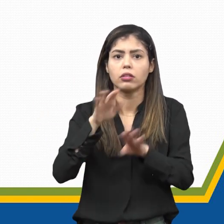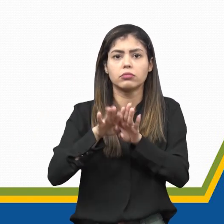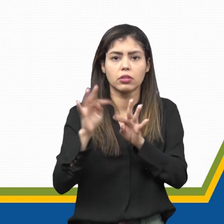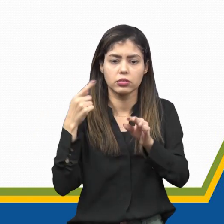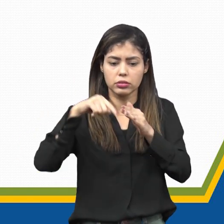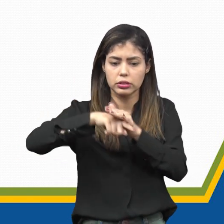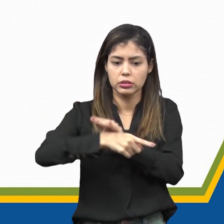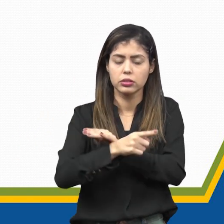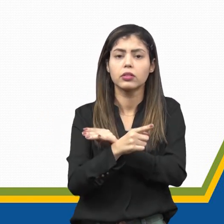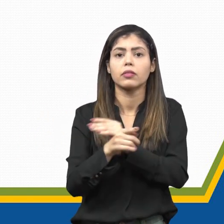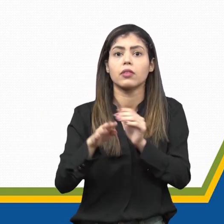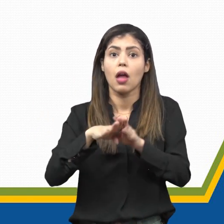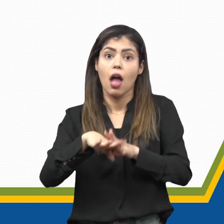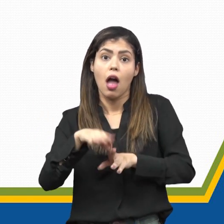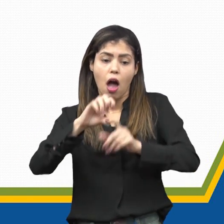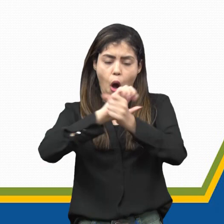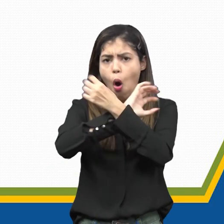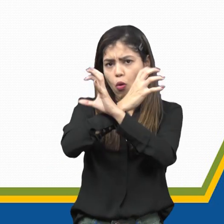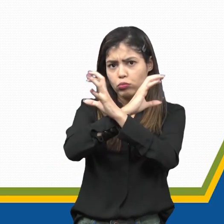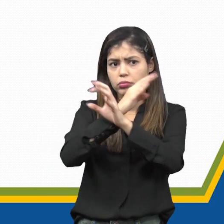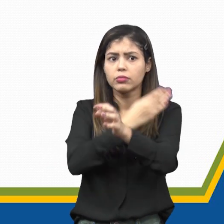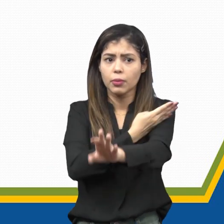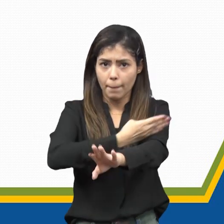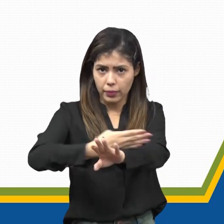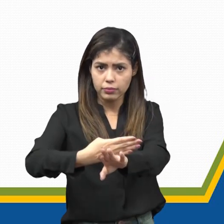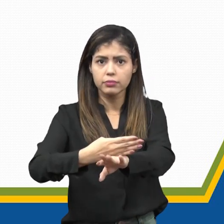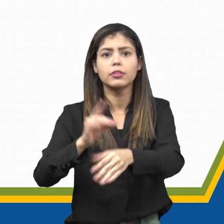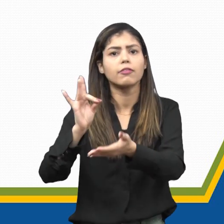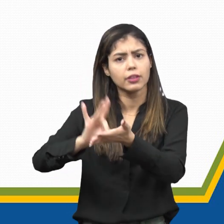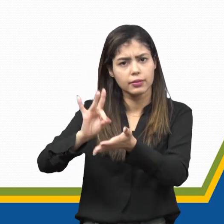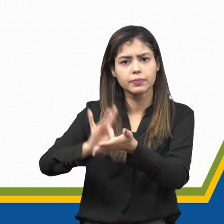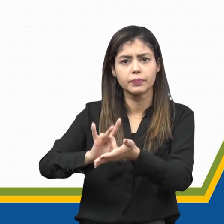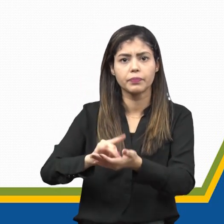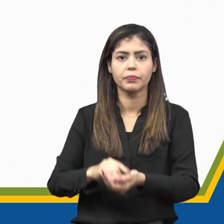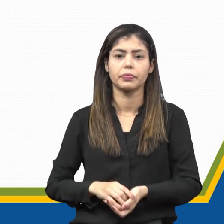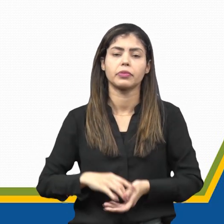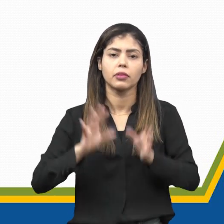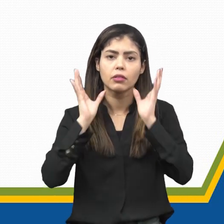metidos neles seus ossos brancos e verdadeiros. Os cabelos